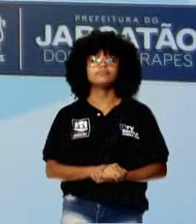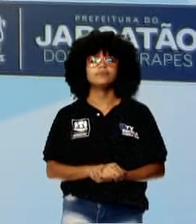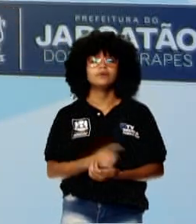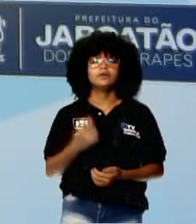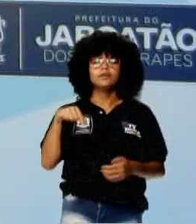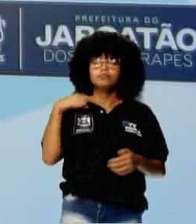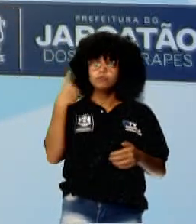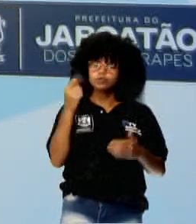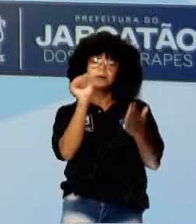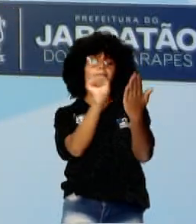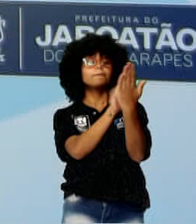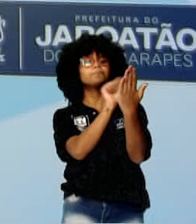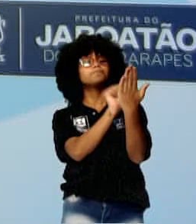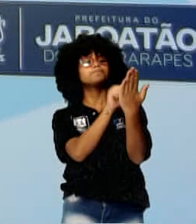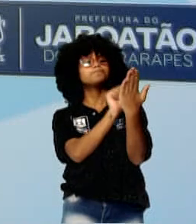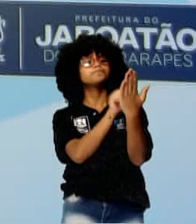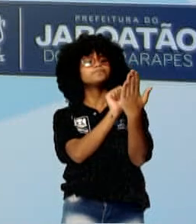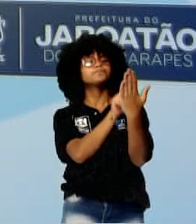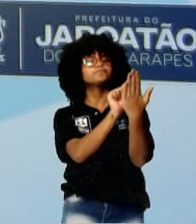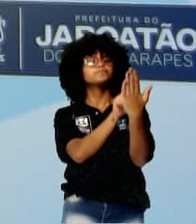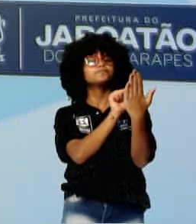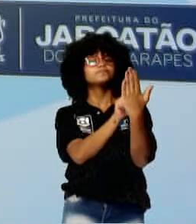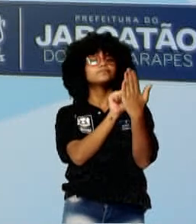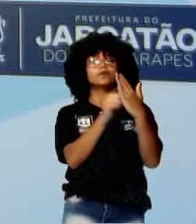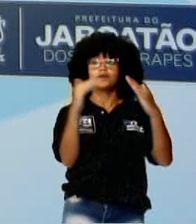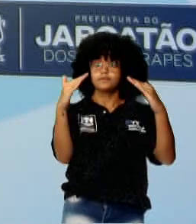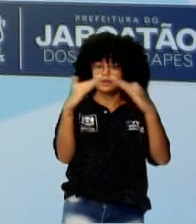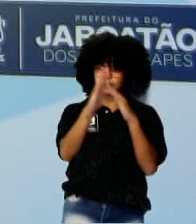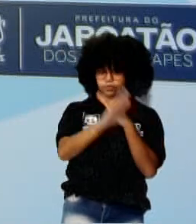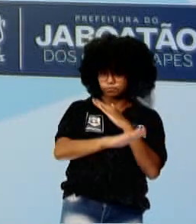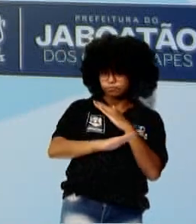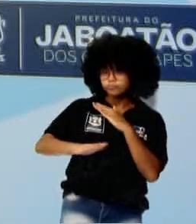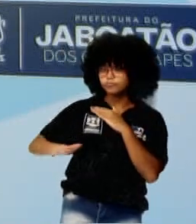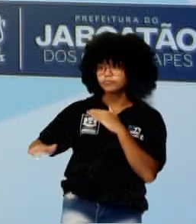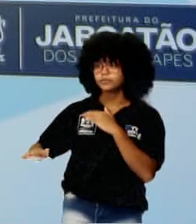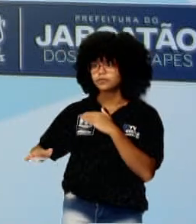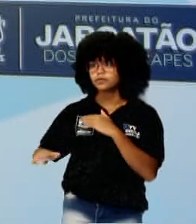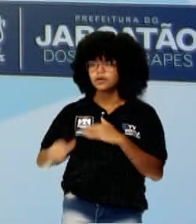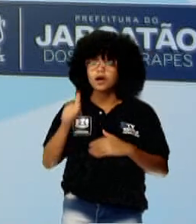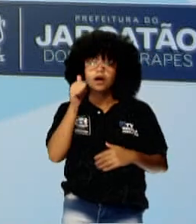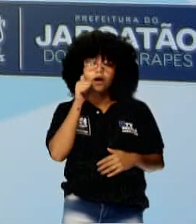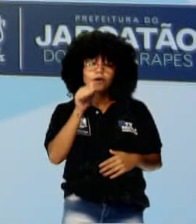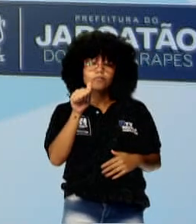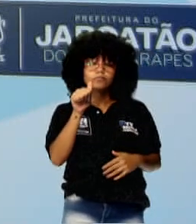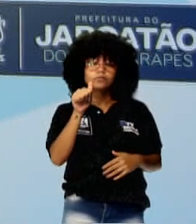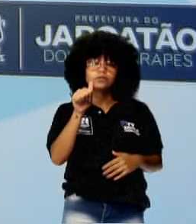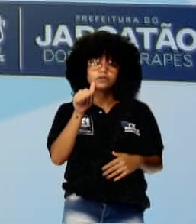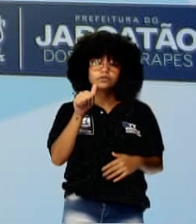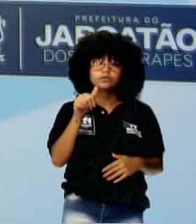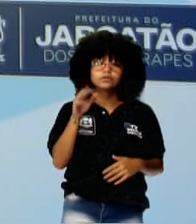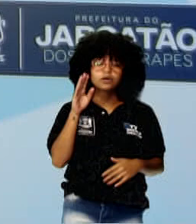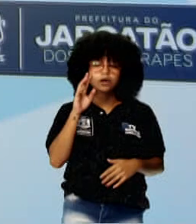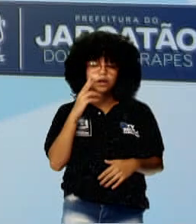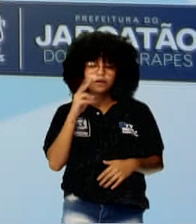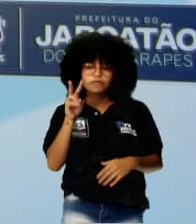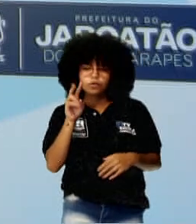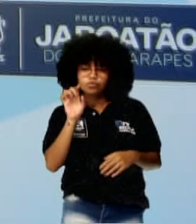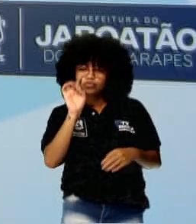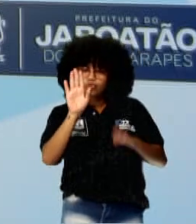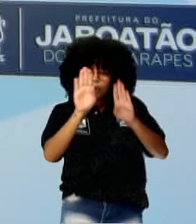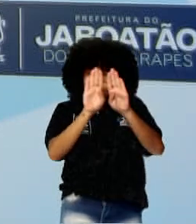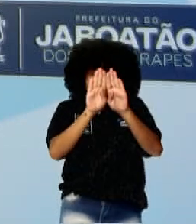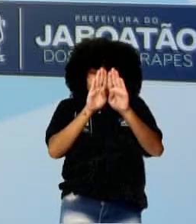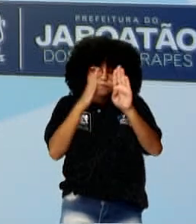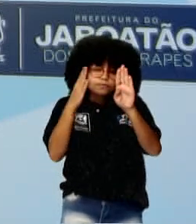e, na porta da casa dos anões, Branca de Neve, advertida de que não deveria abrir a porta,